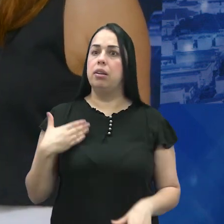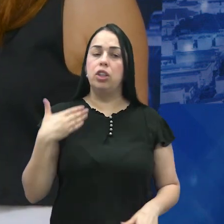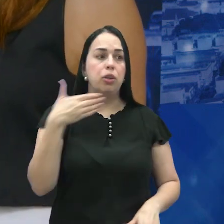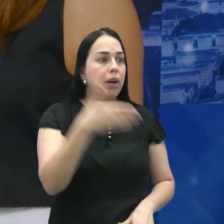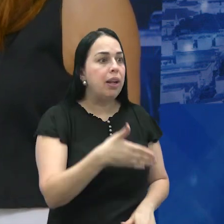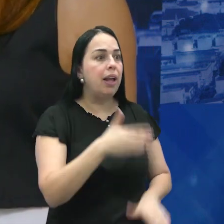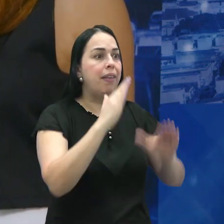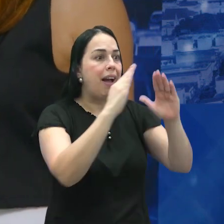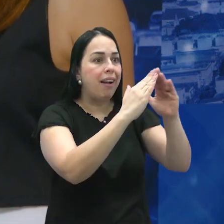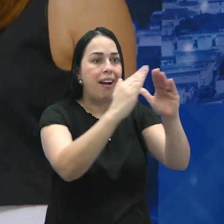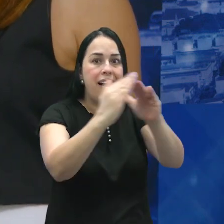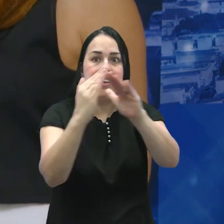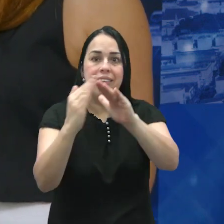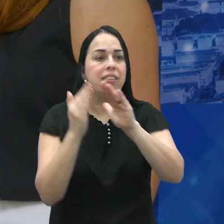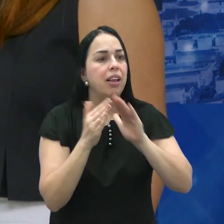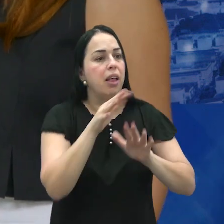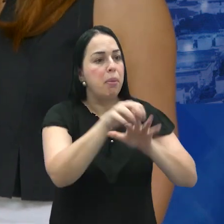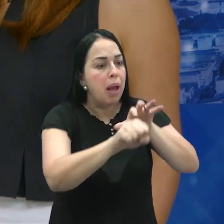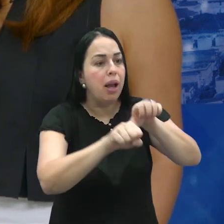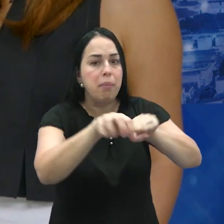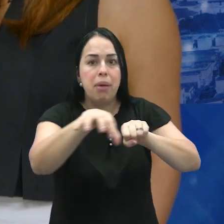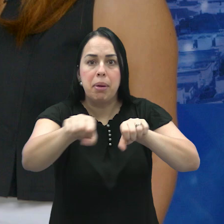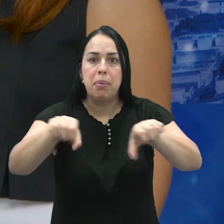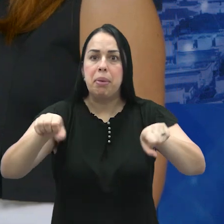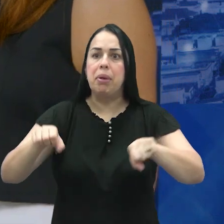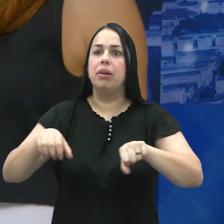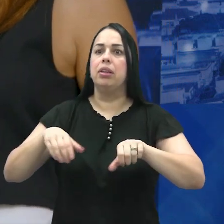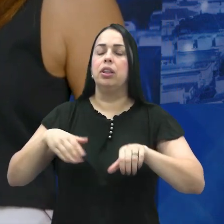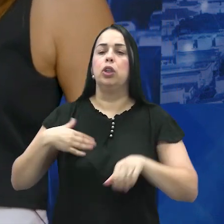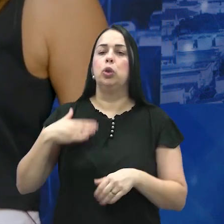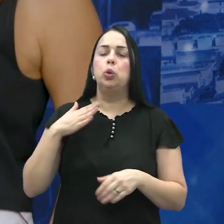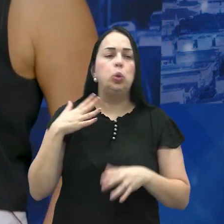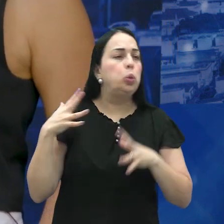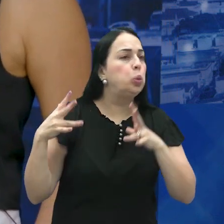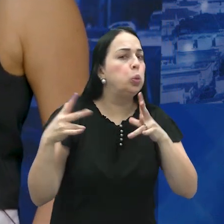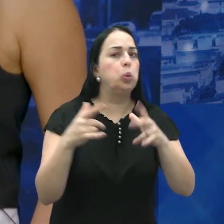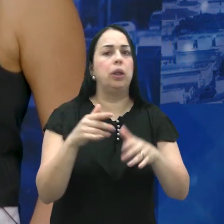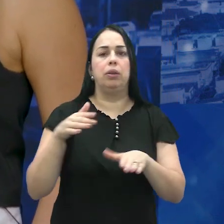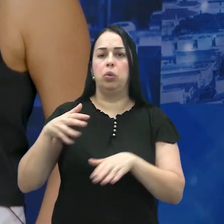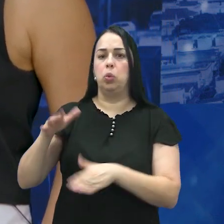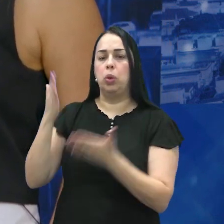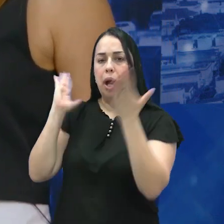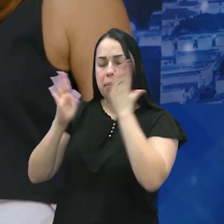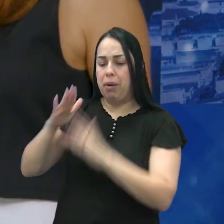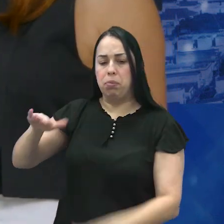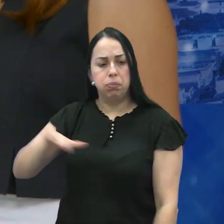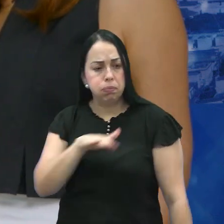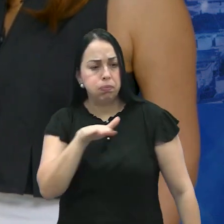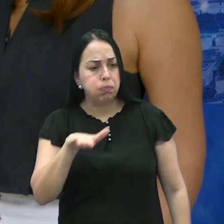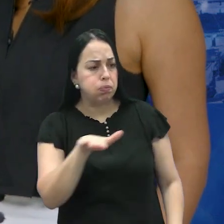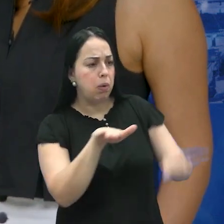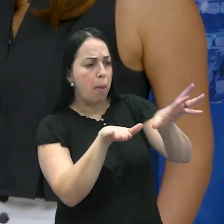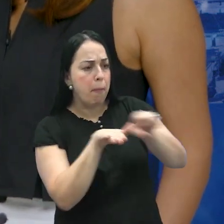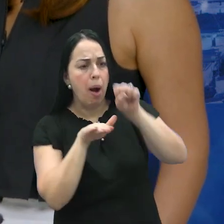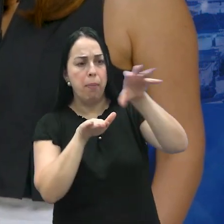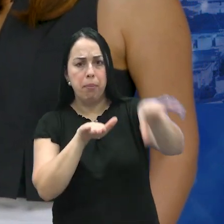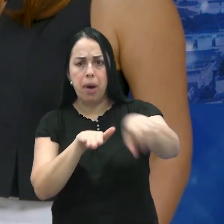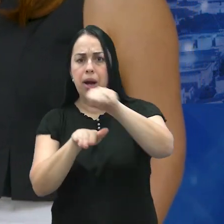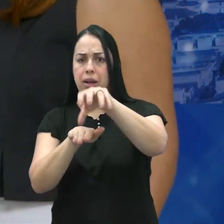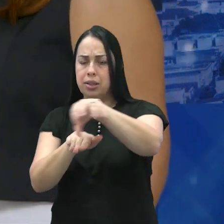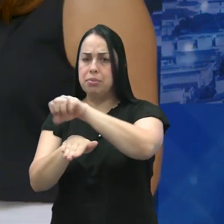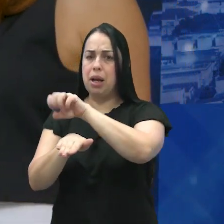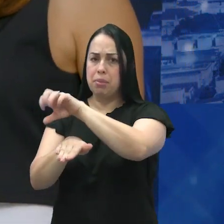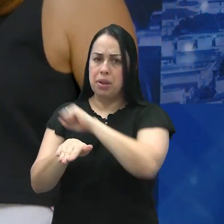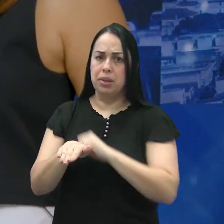de coleta individual. Então, de porta a porta, eu passo em todos os domicílios com o caminhão da coleta seletiva para recolher esse material. Todas